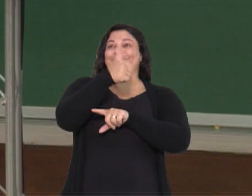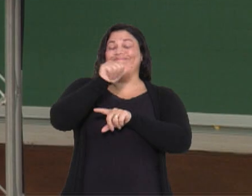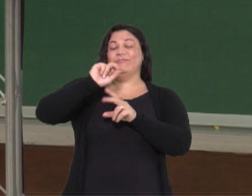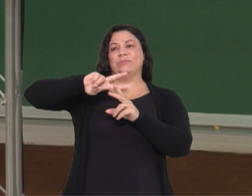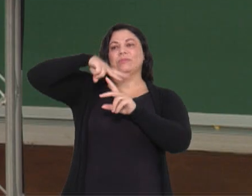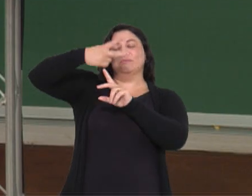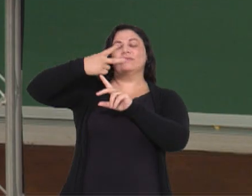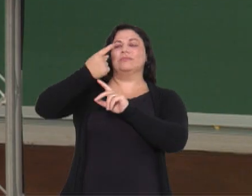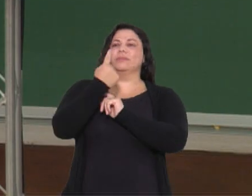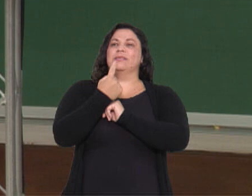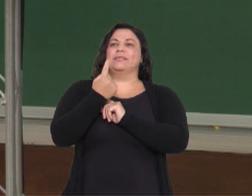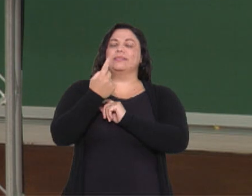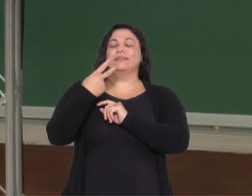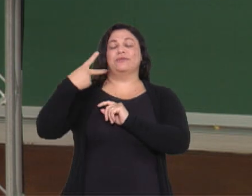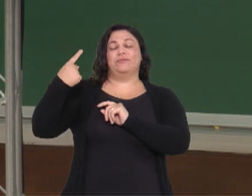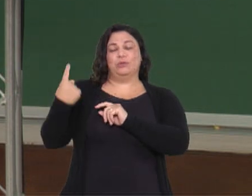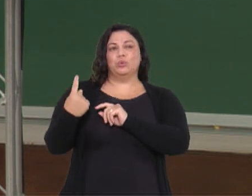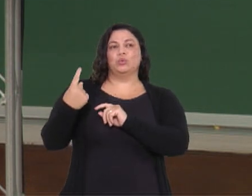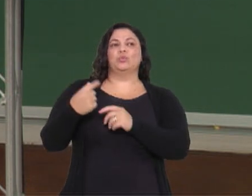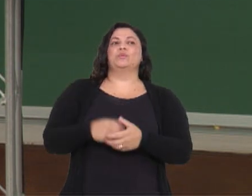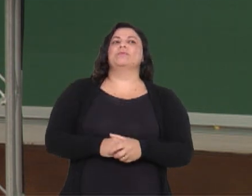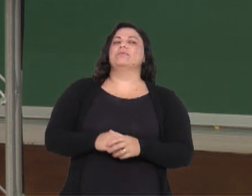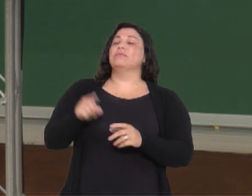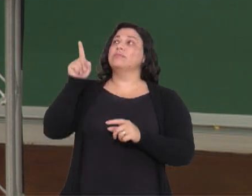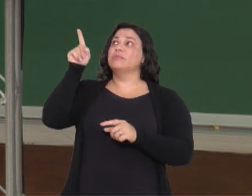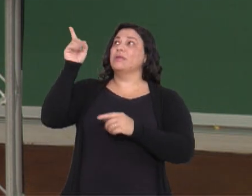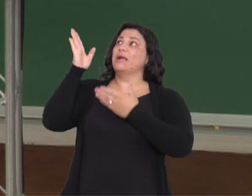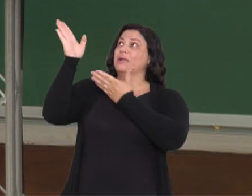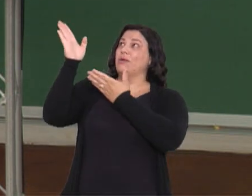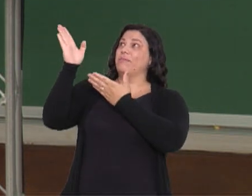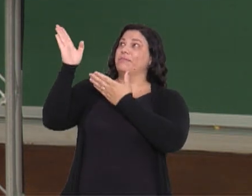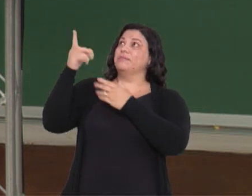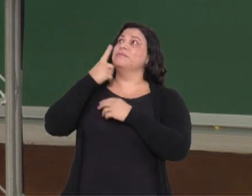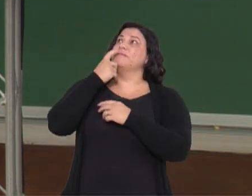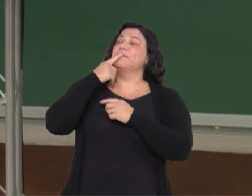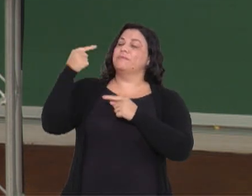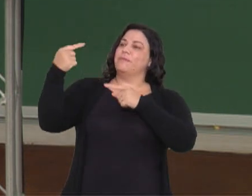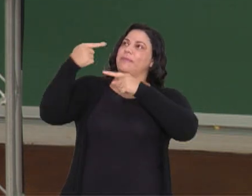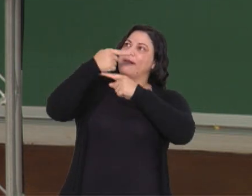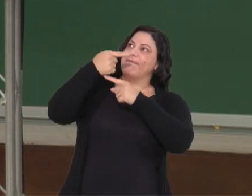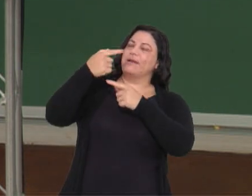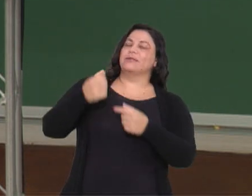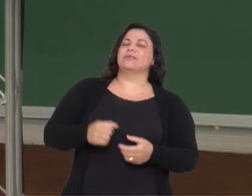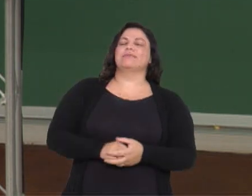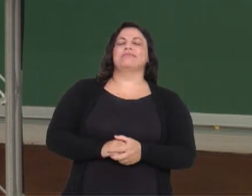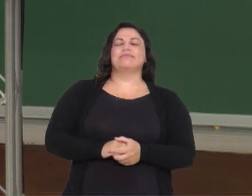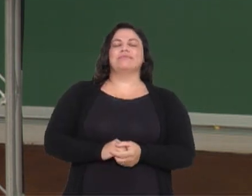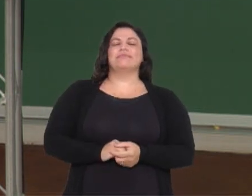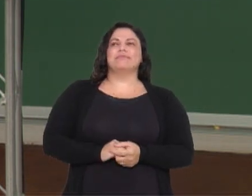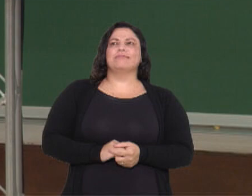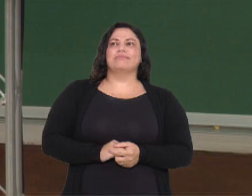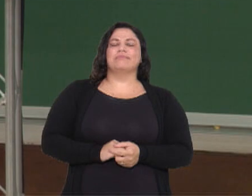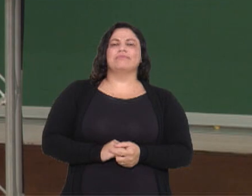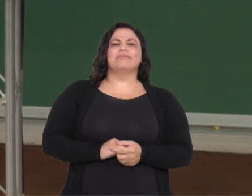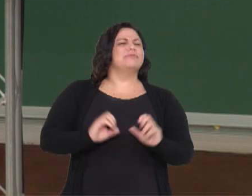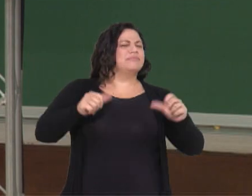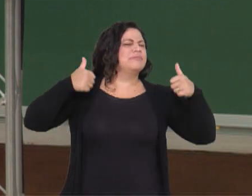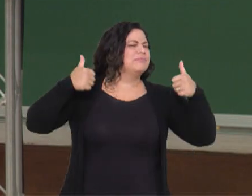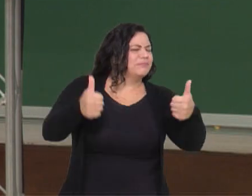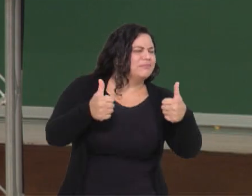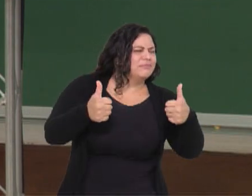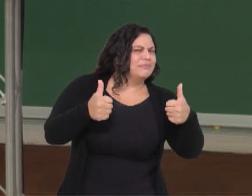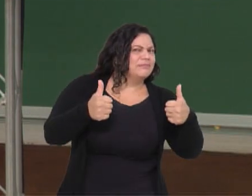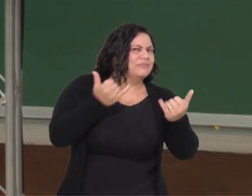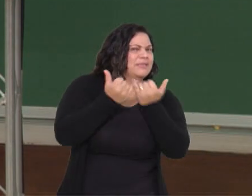nossa equação reduzida, o padrão dela, que é ponto de partida. Tudo bem? Parecia pesado o